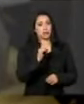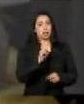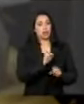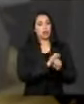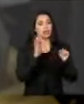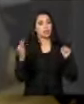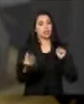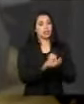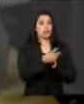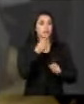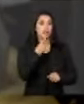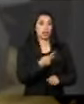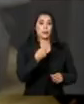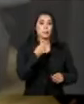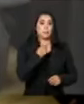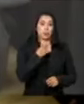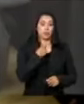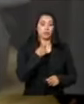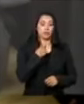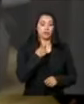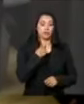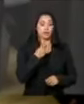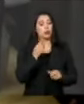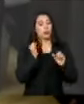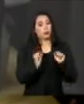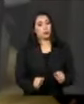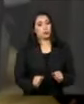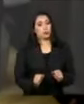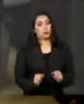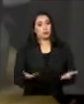em último grau, se o Estado agiu bem ou agiu mal.